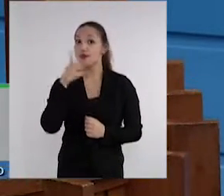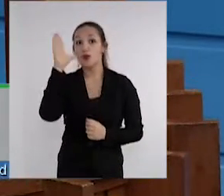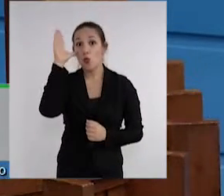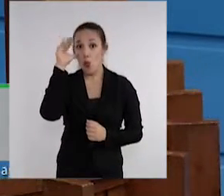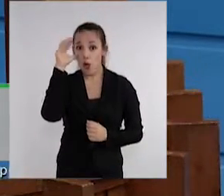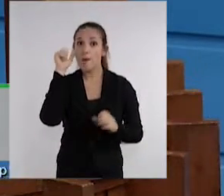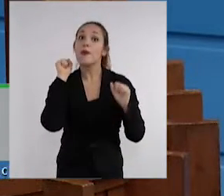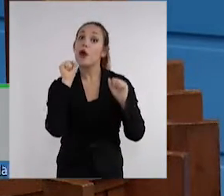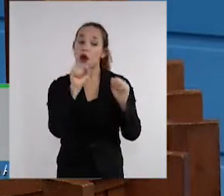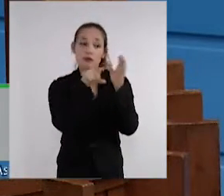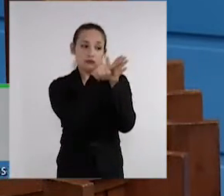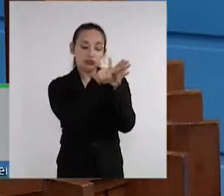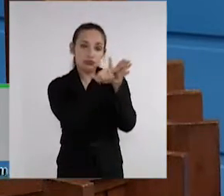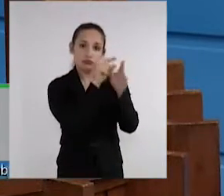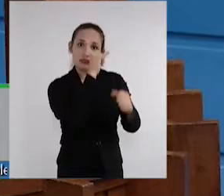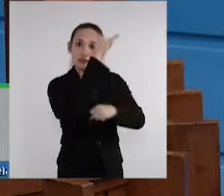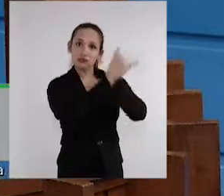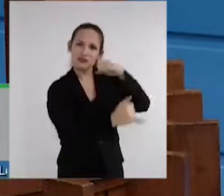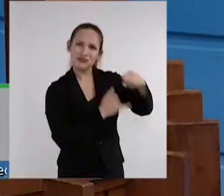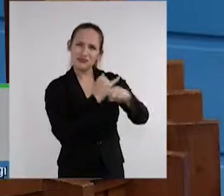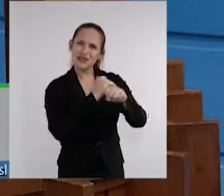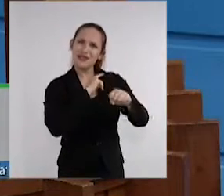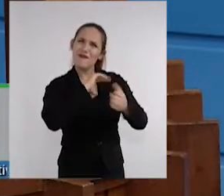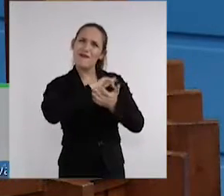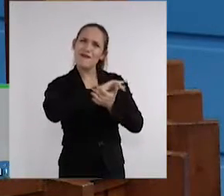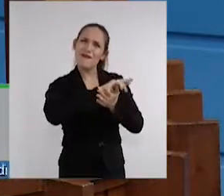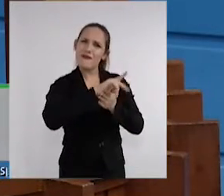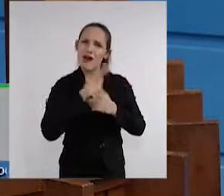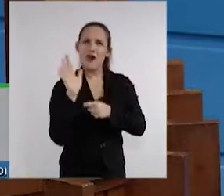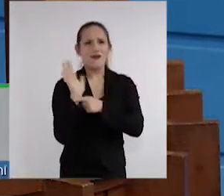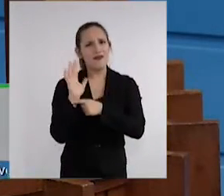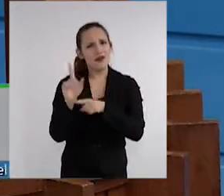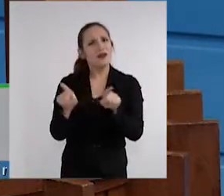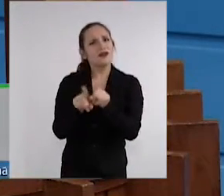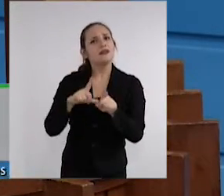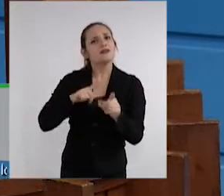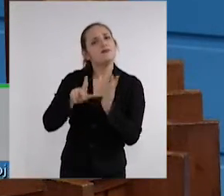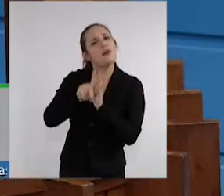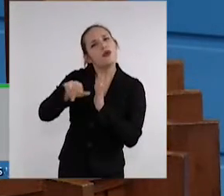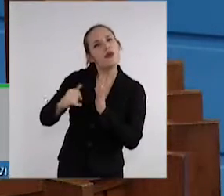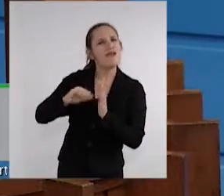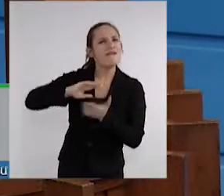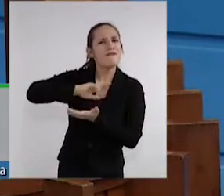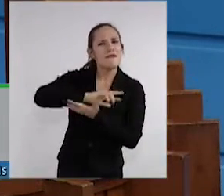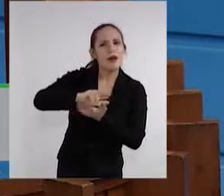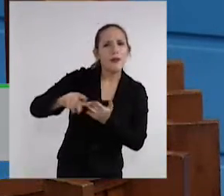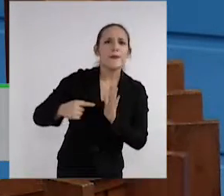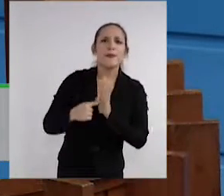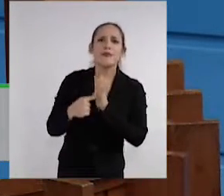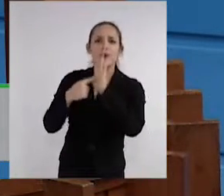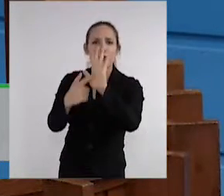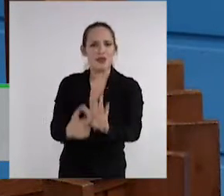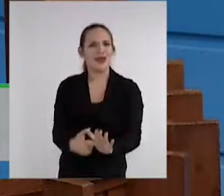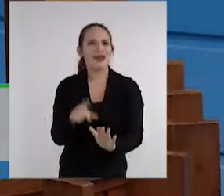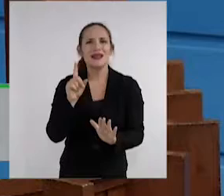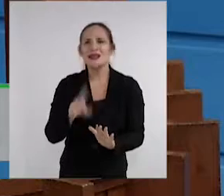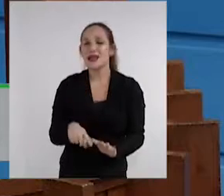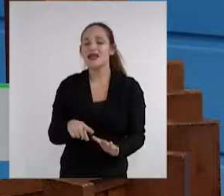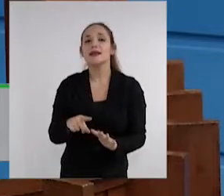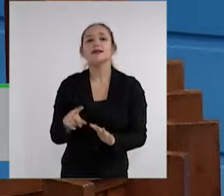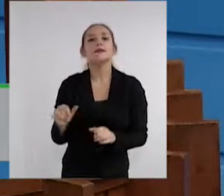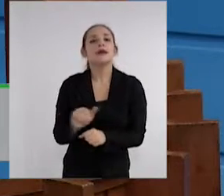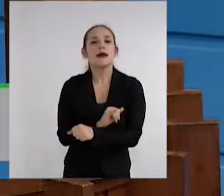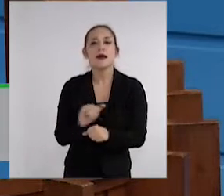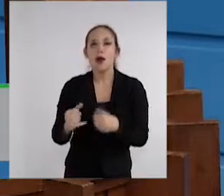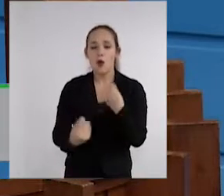a internet, tem vários vídeos, tem vários programas já feitos no Brasil, que demonstram a forma, a